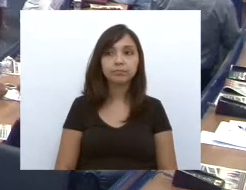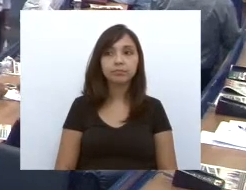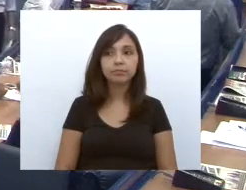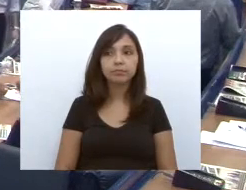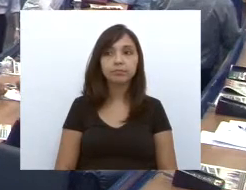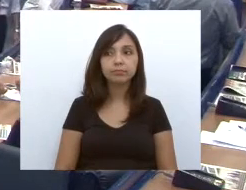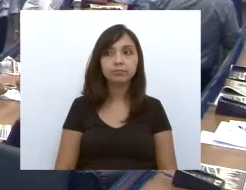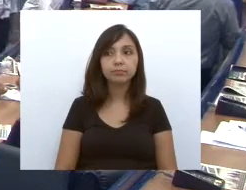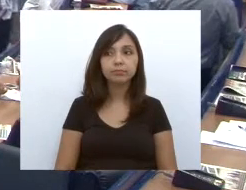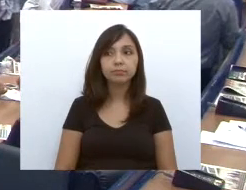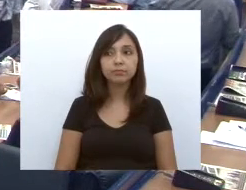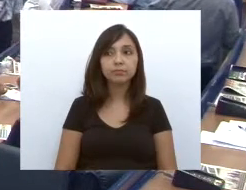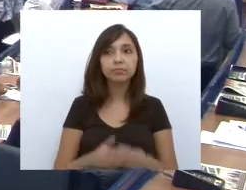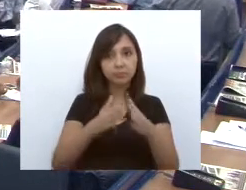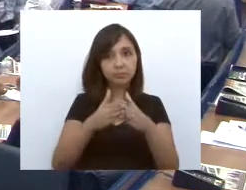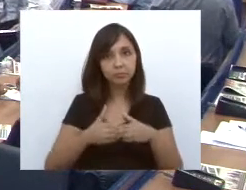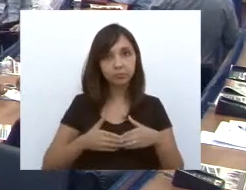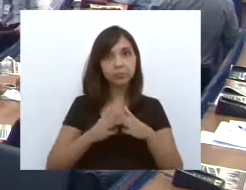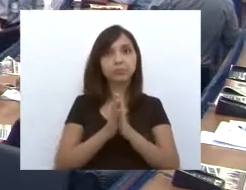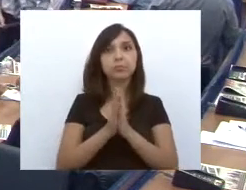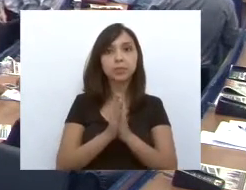Eu peço que segure meu tempo. Por favor.